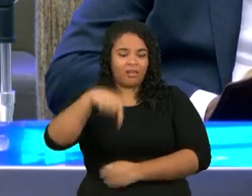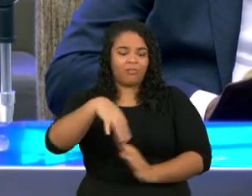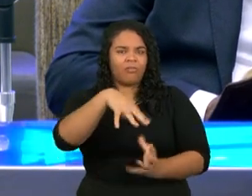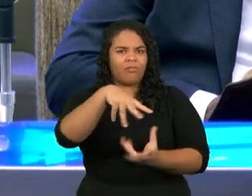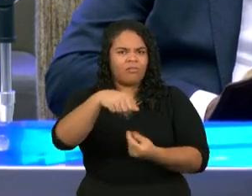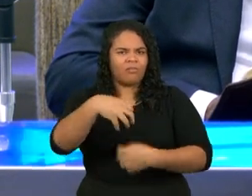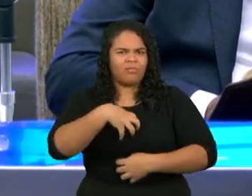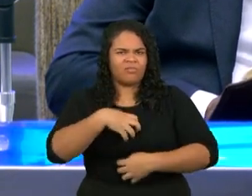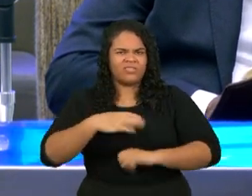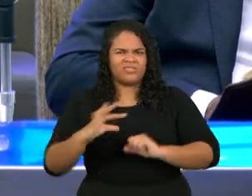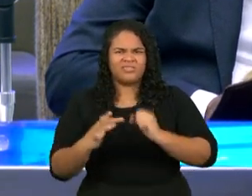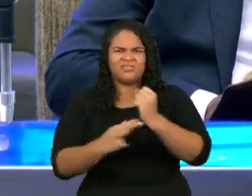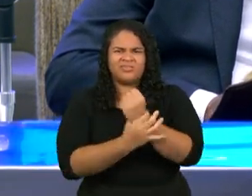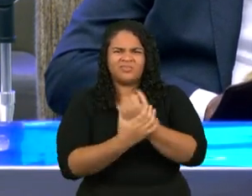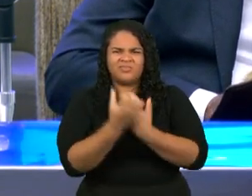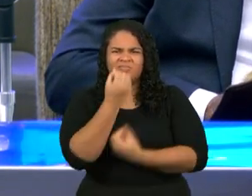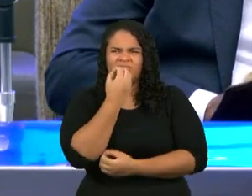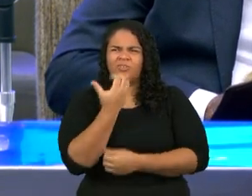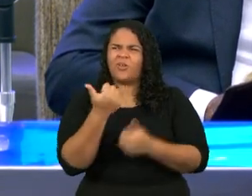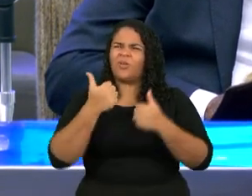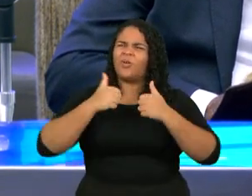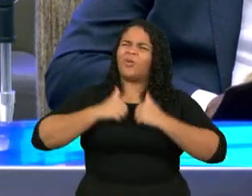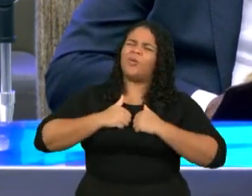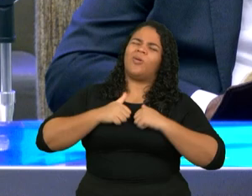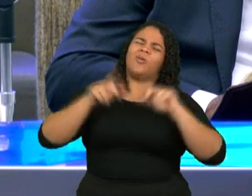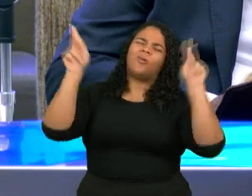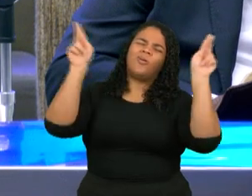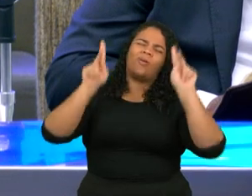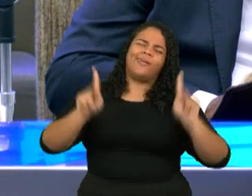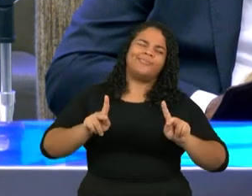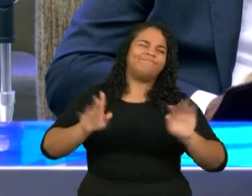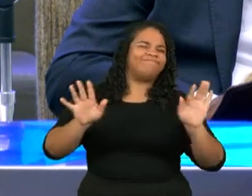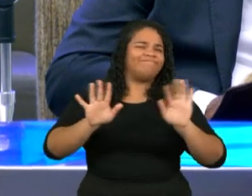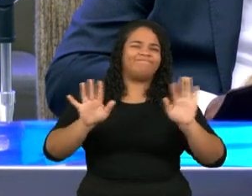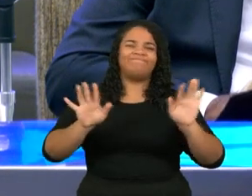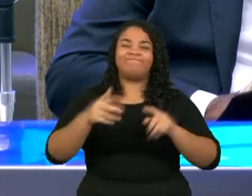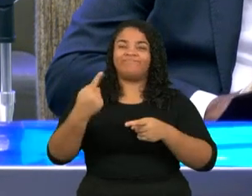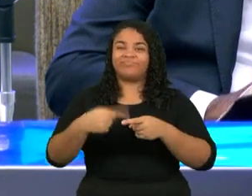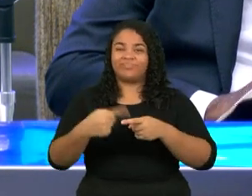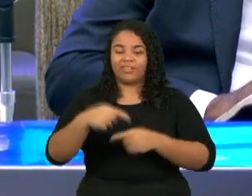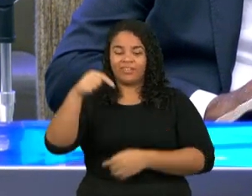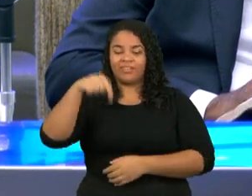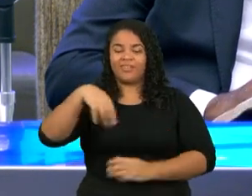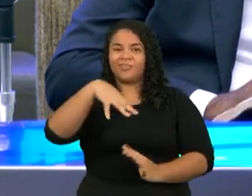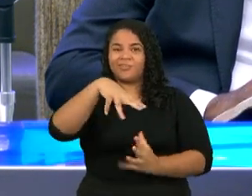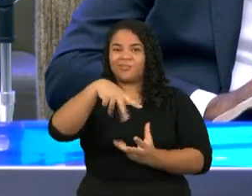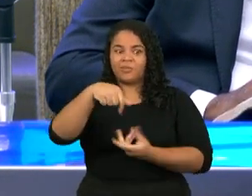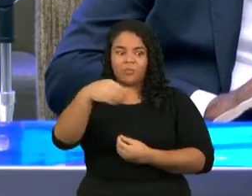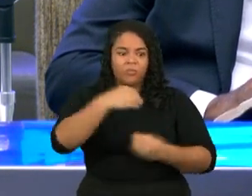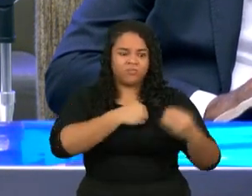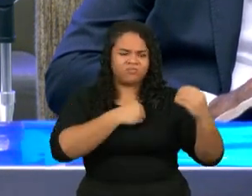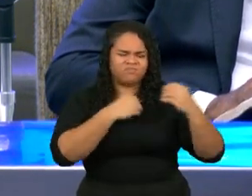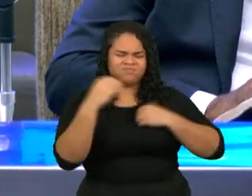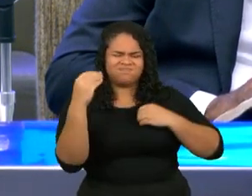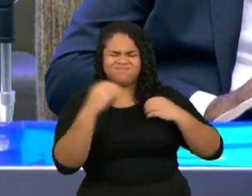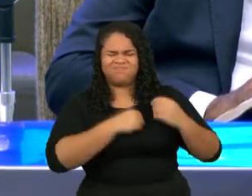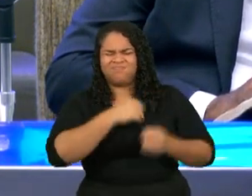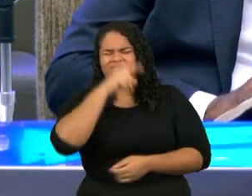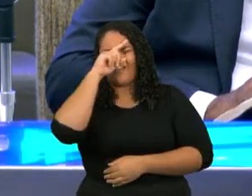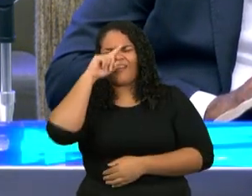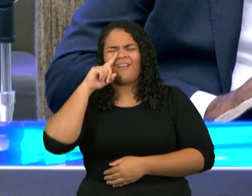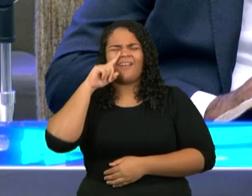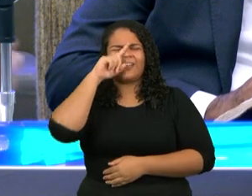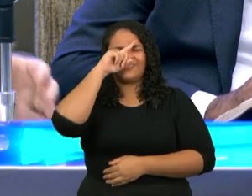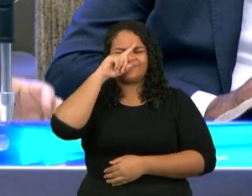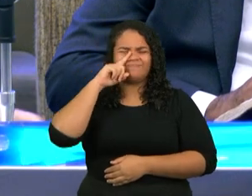vive em um lugar inseguro que é este mundo corrompido não é ainda que fosse